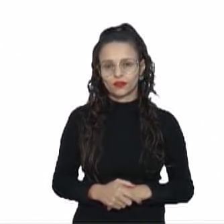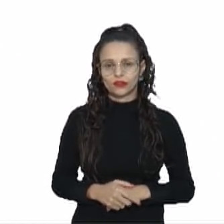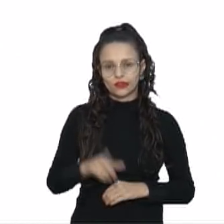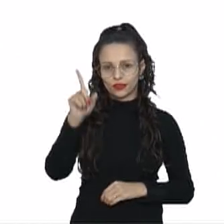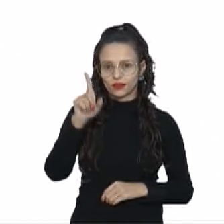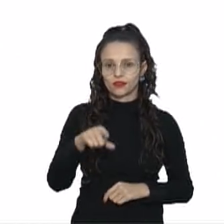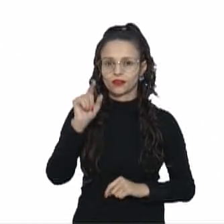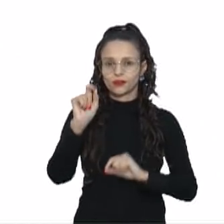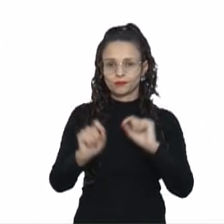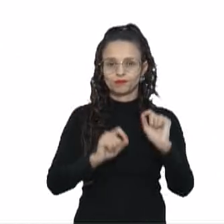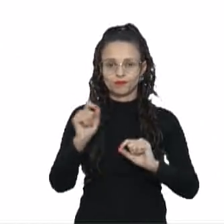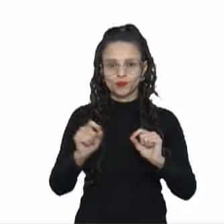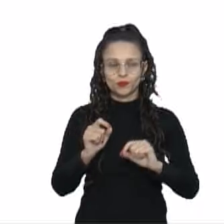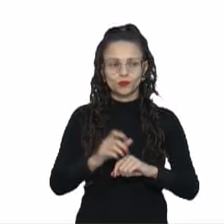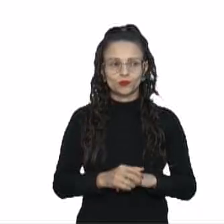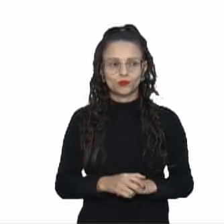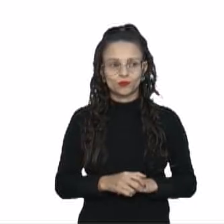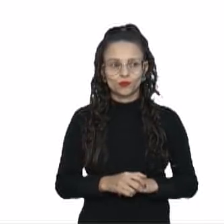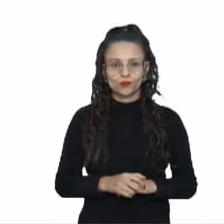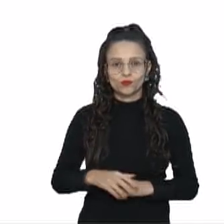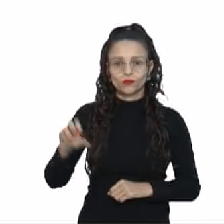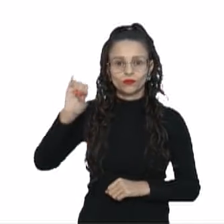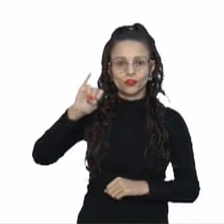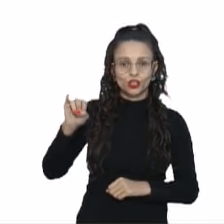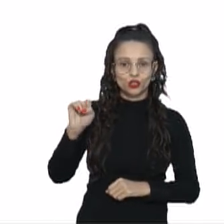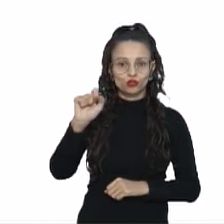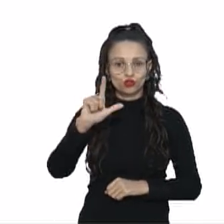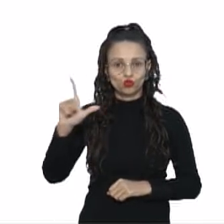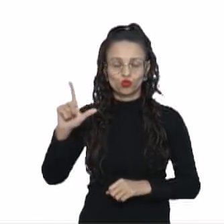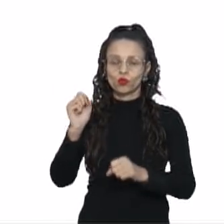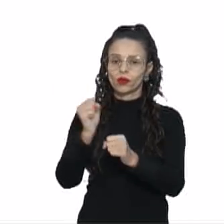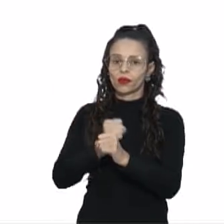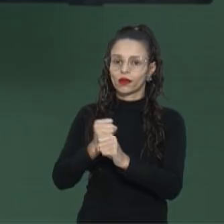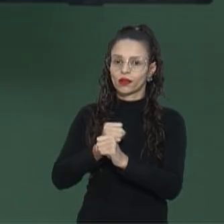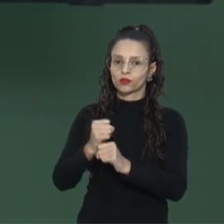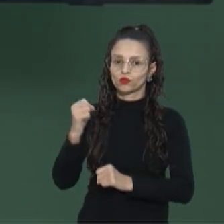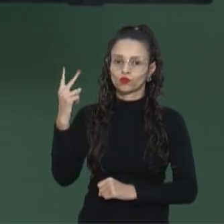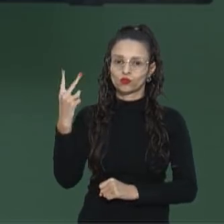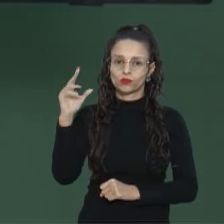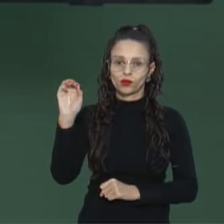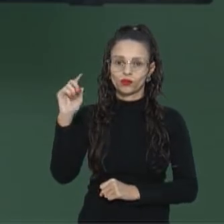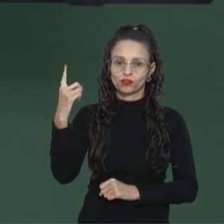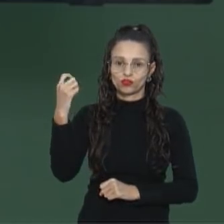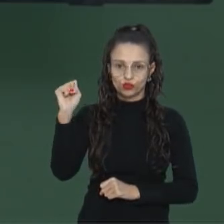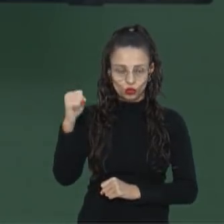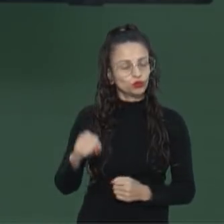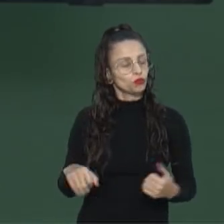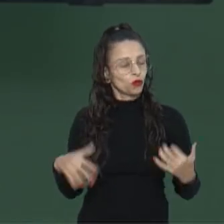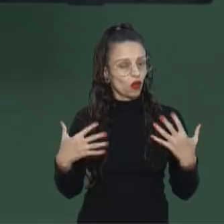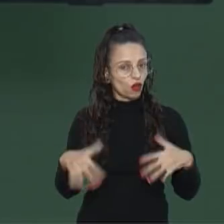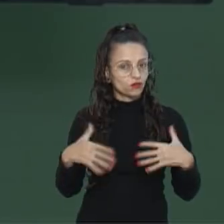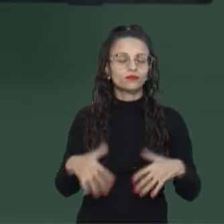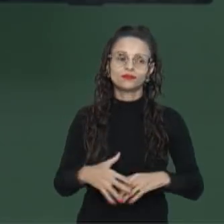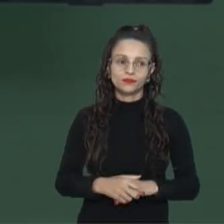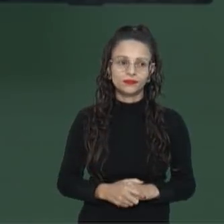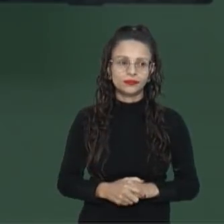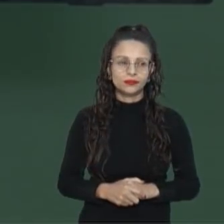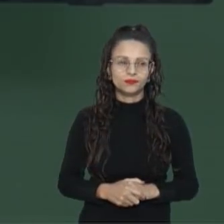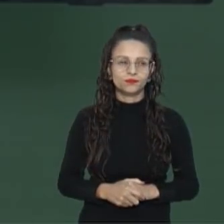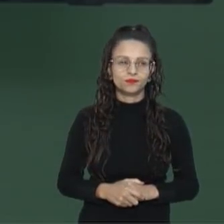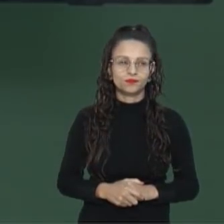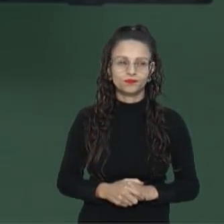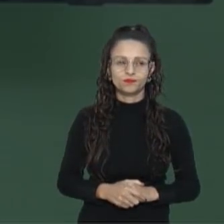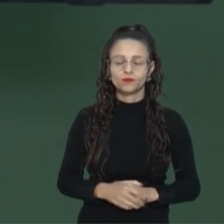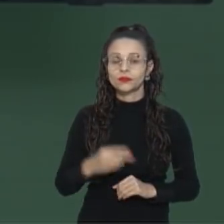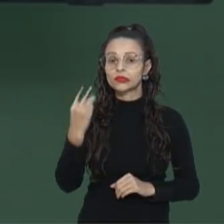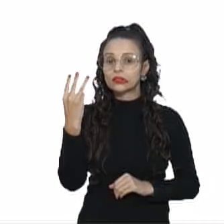ela é de julho de 2018. Nossa! Após mais de 30